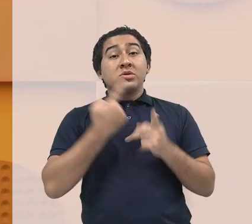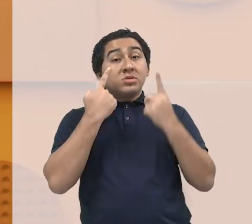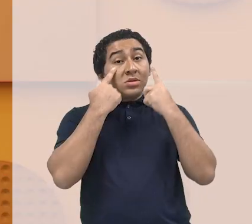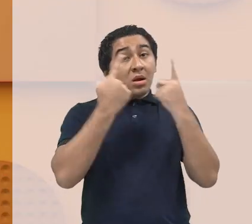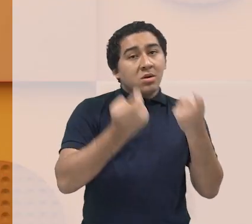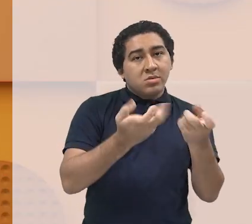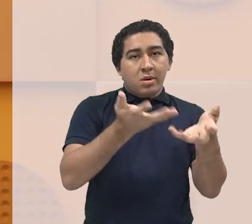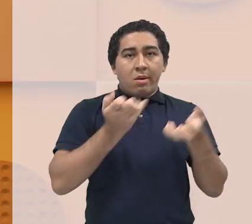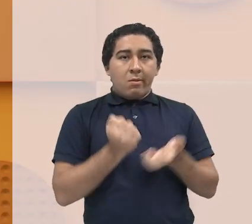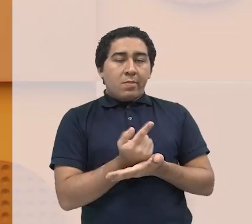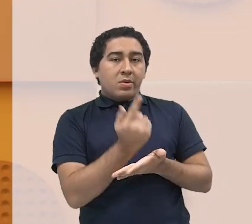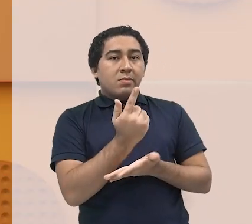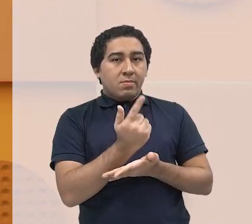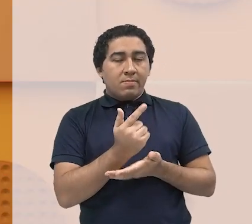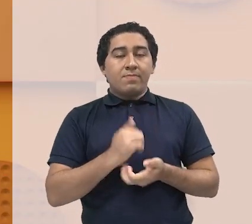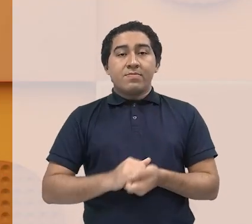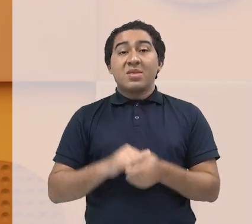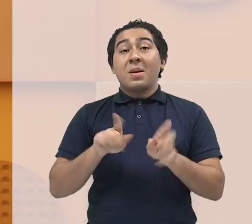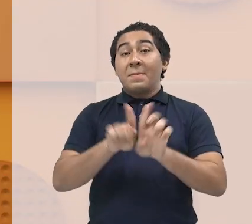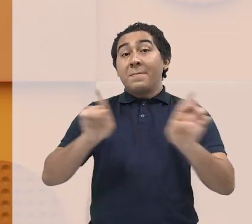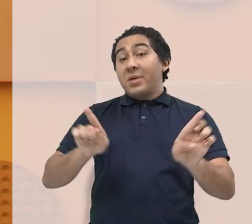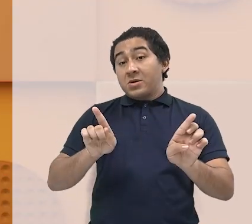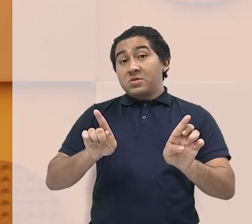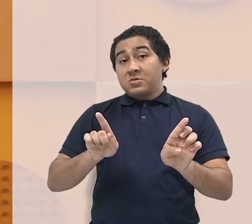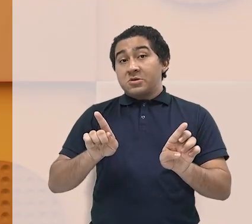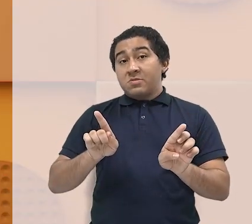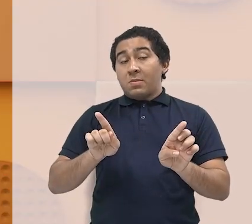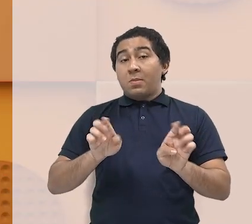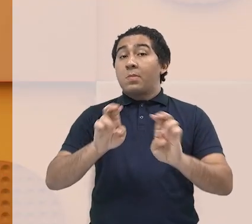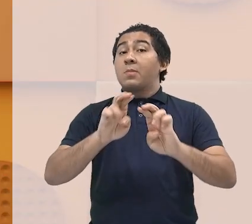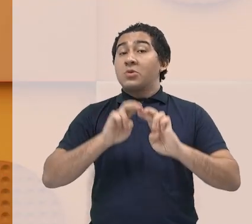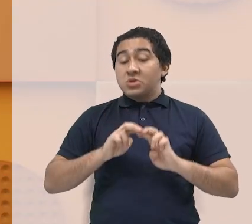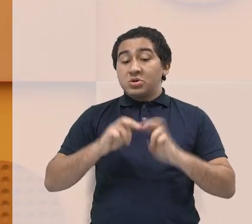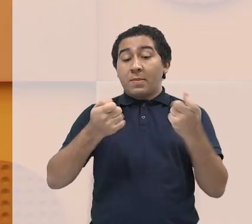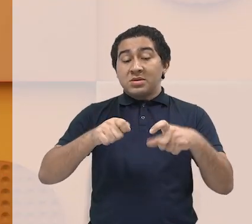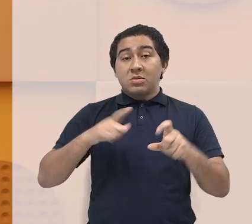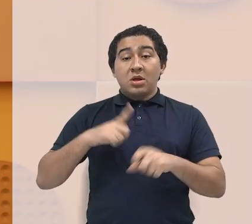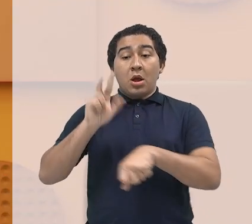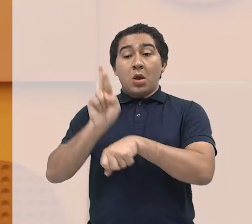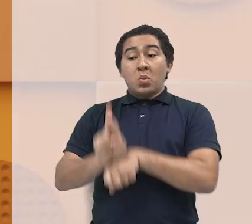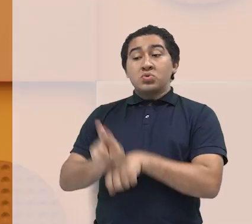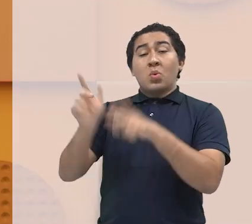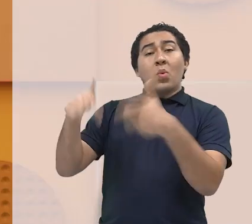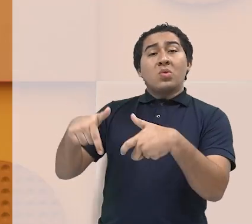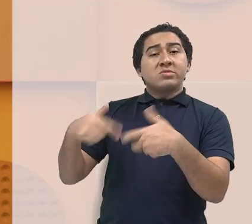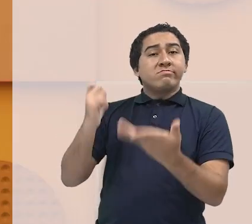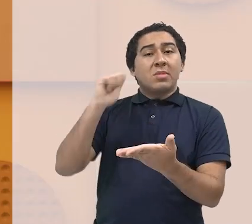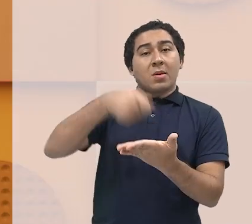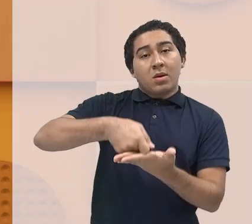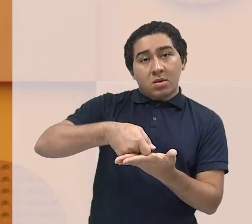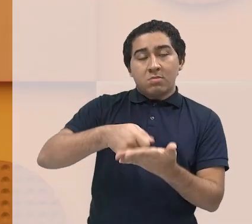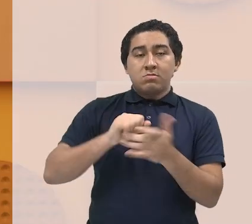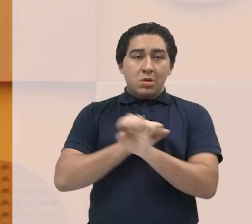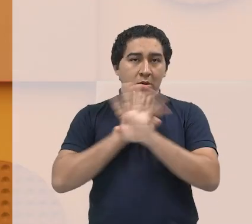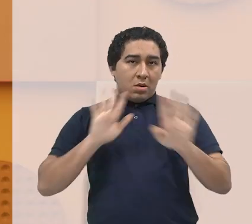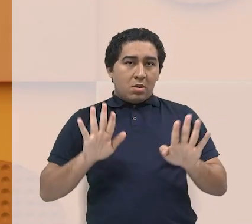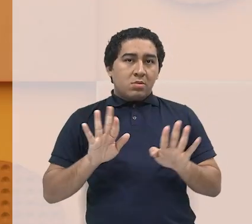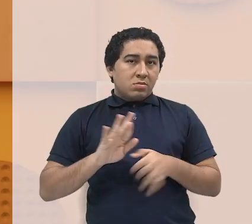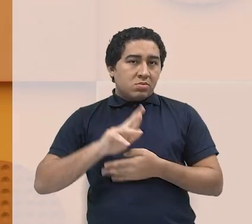ficarmos encantados e comprar. Mas, para isso, é necessário tirar esses recursos de algum lugar, né? Claro, nós não